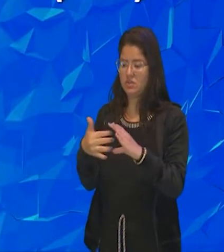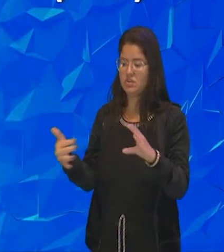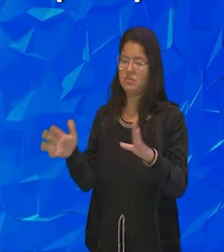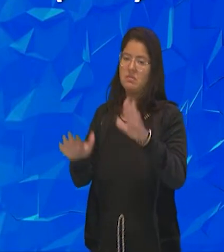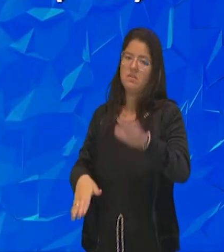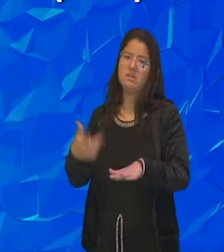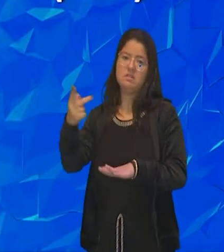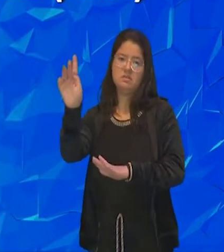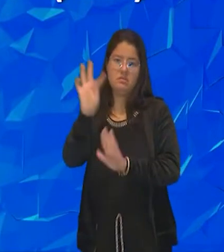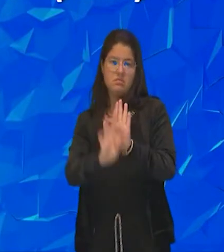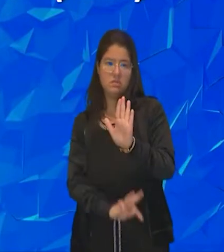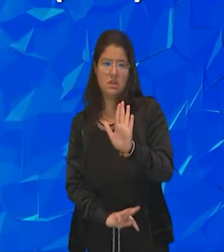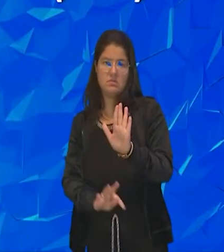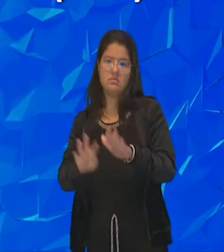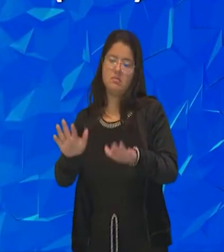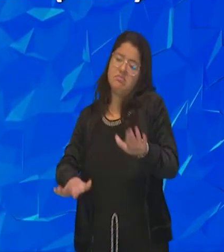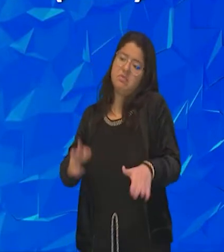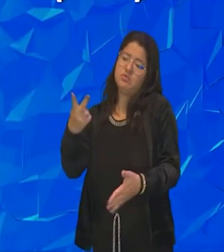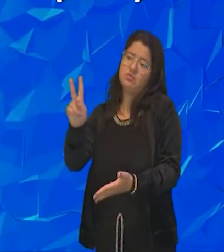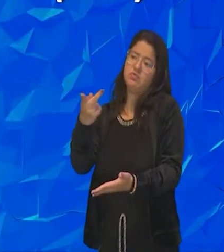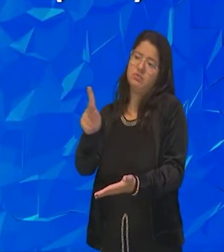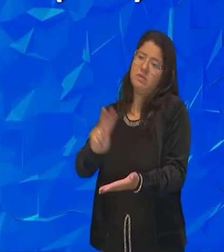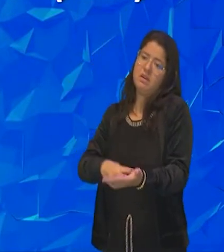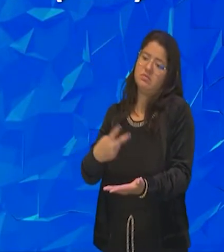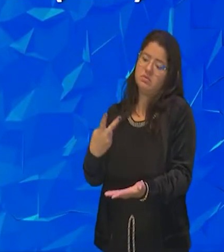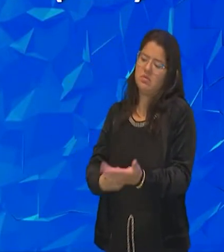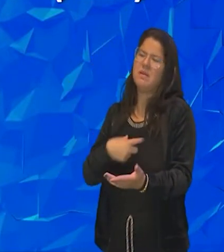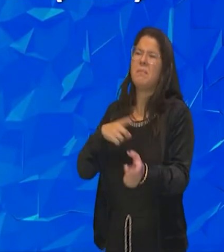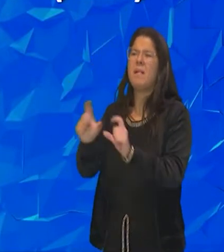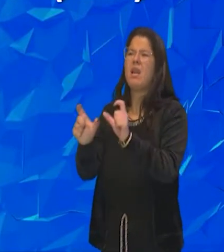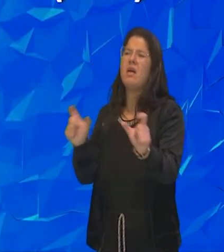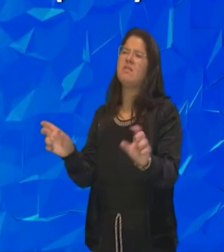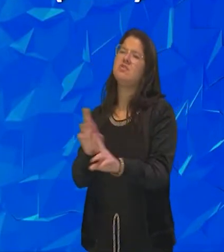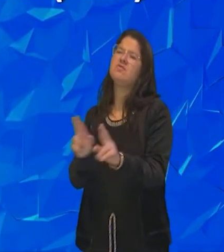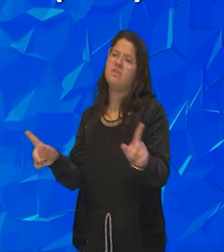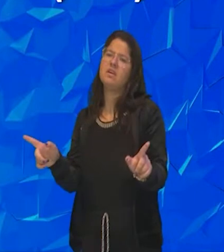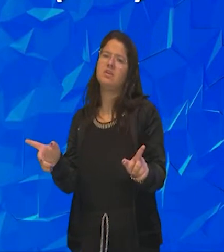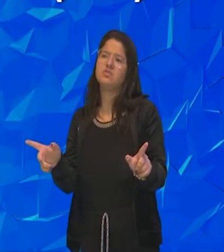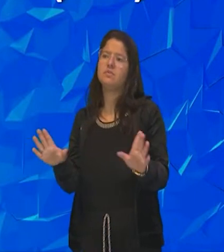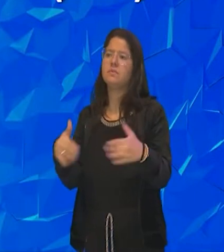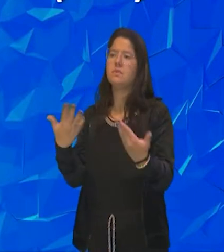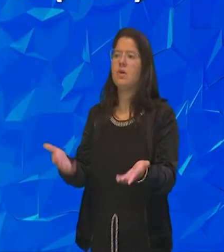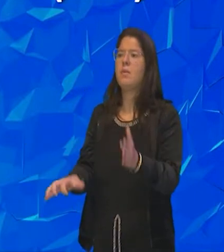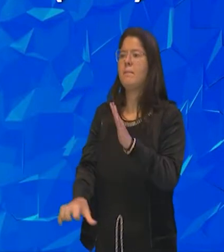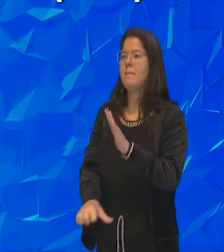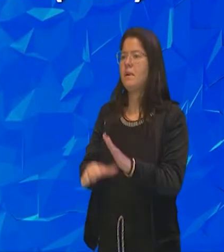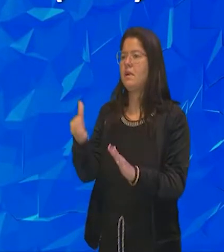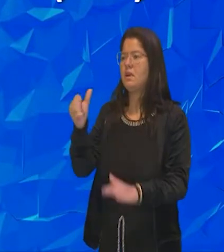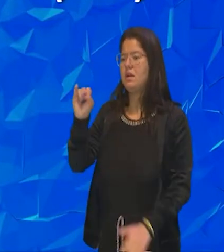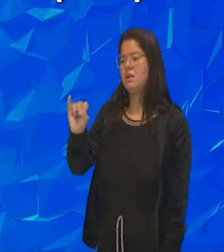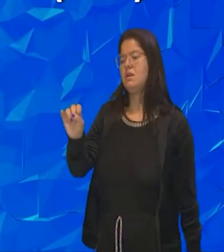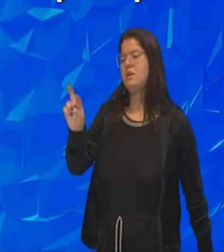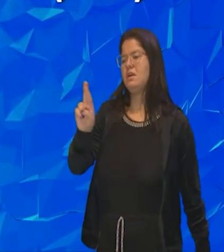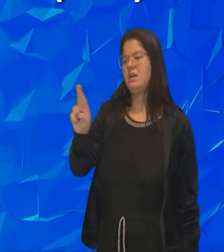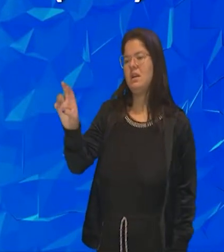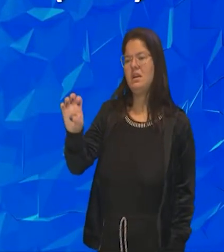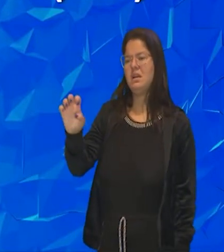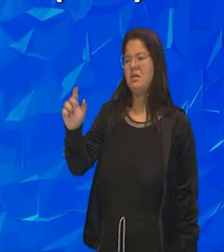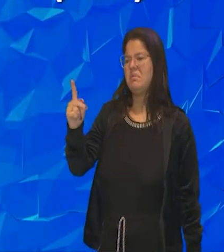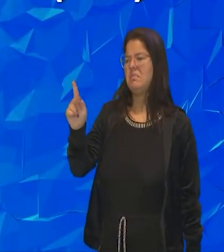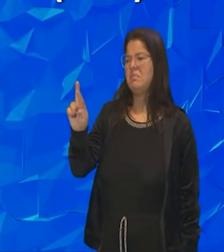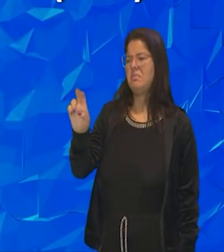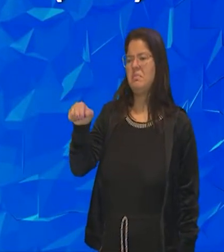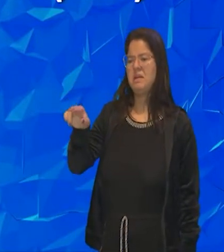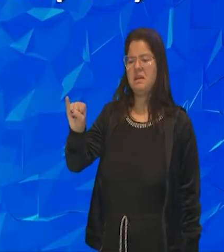sua Bíblia, dependendo da sua versão, você tenha uma palavra diferente da minha. Primeiro, irrepreensível, esposa de uma